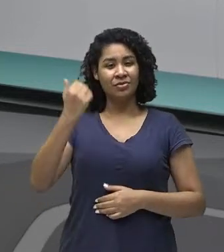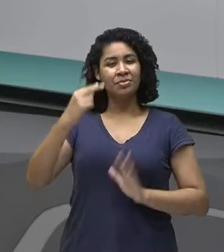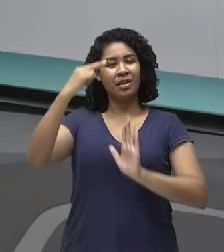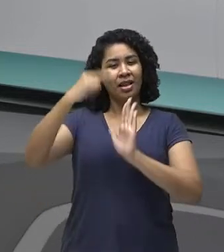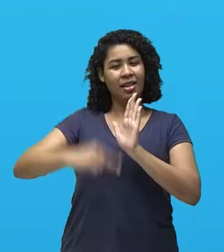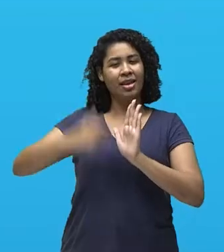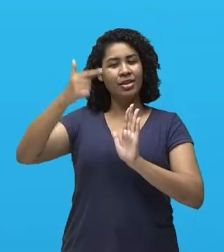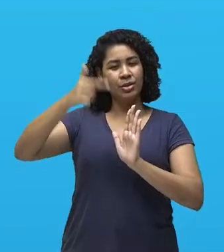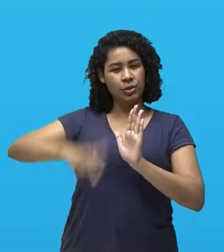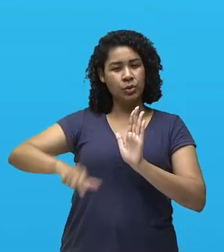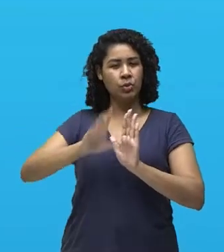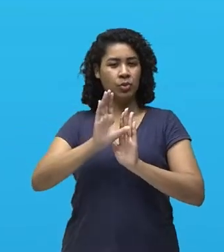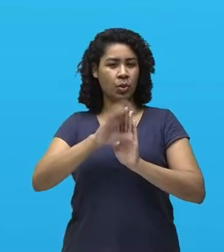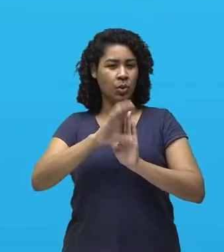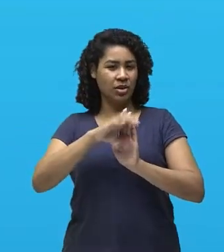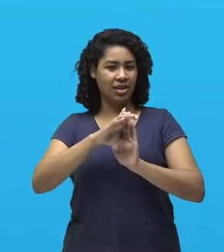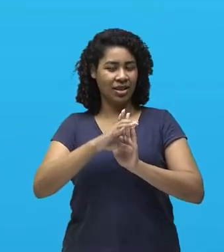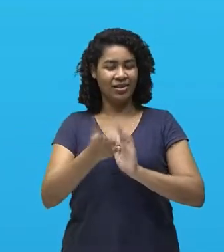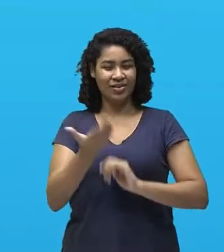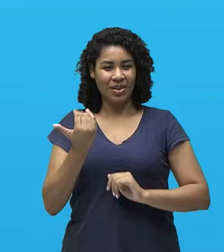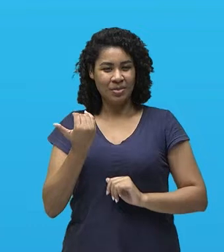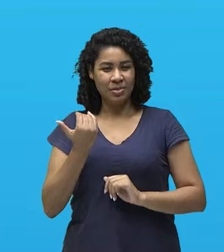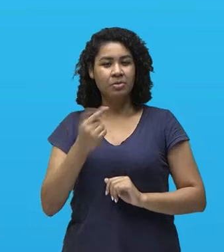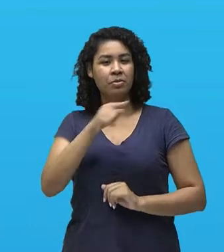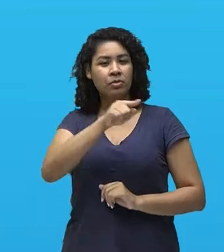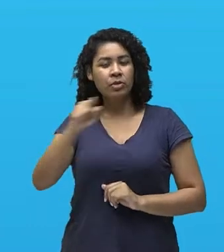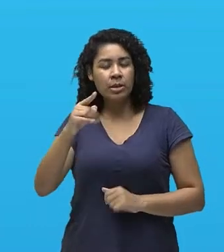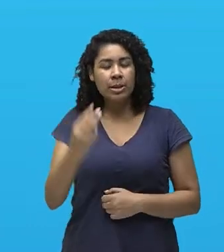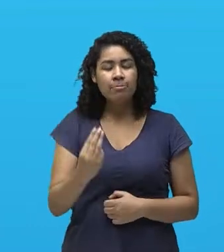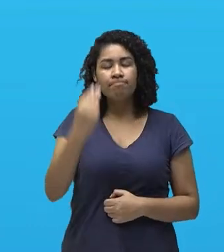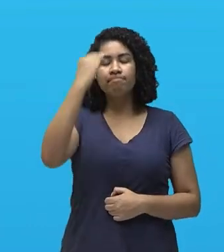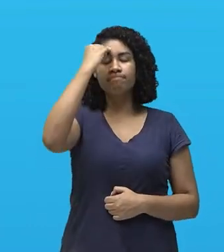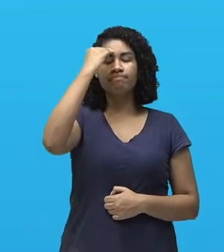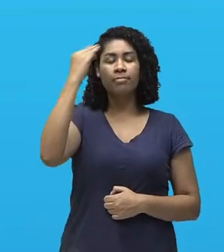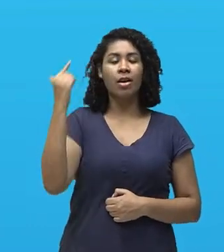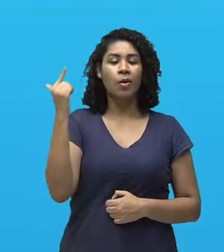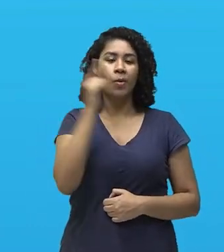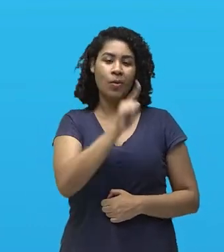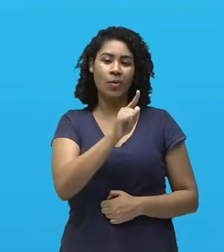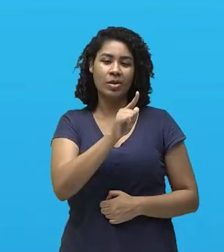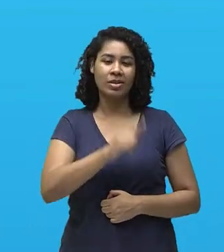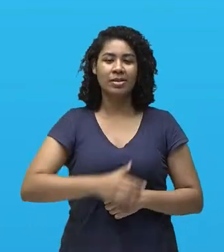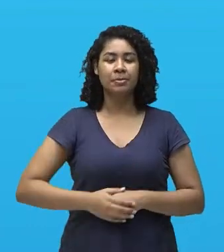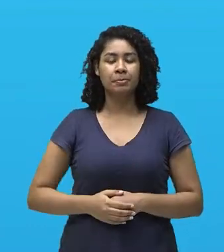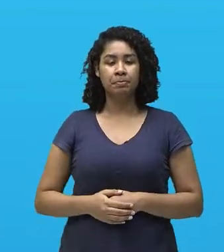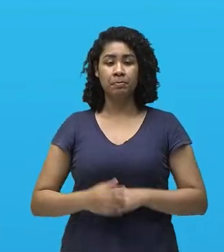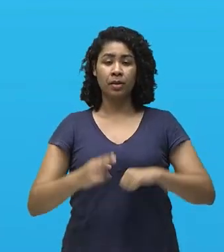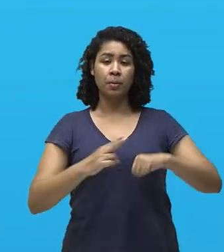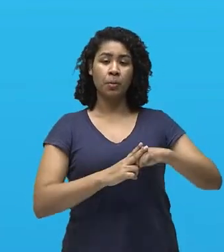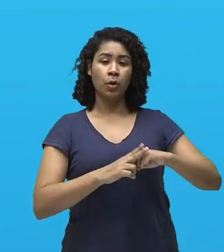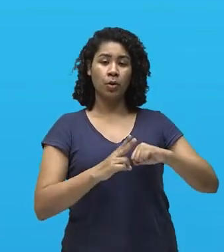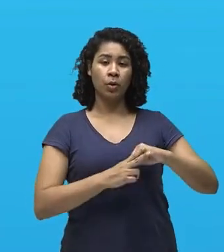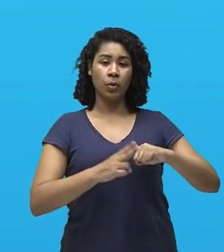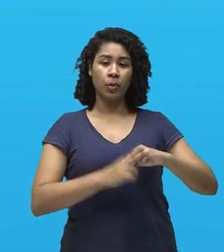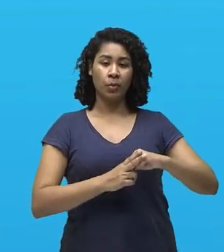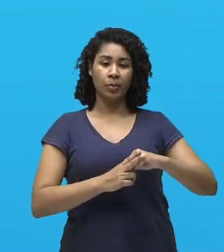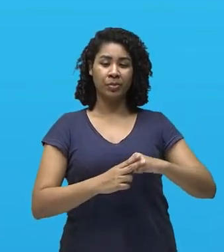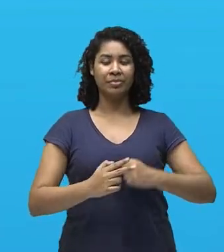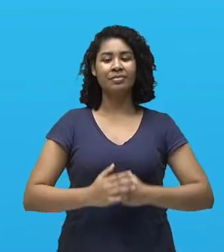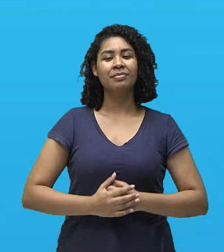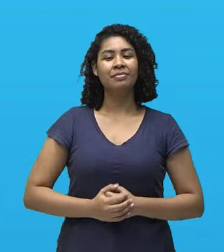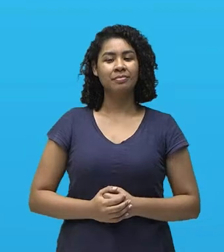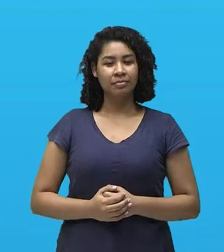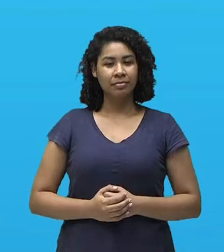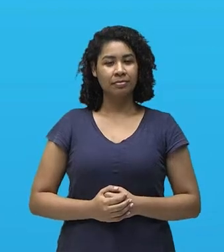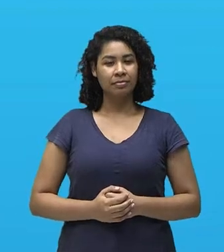conceito? Só para a gente memorizar, fixar. Olha só, pronouns, os pronomes,